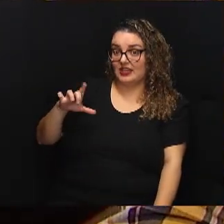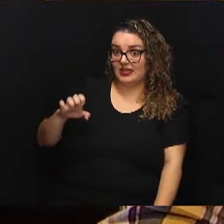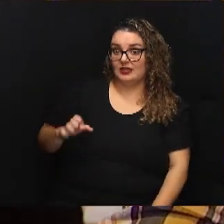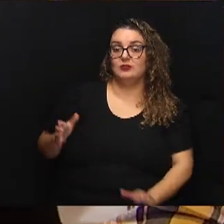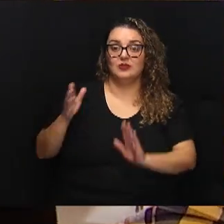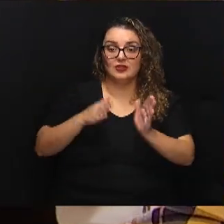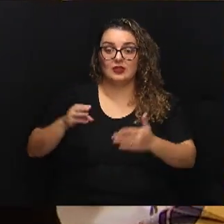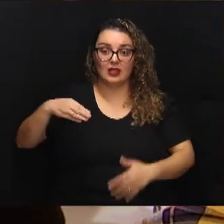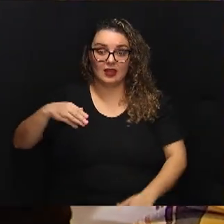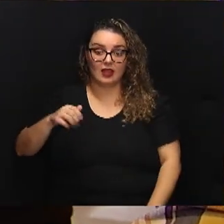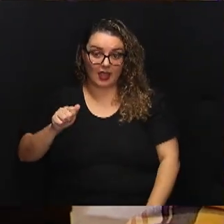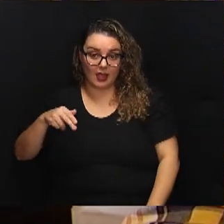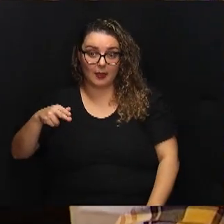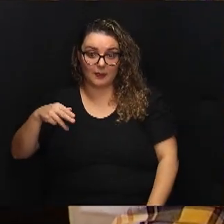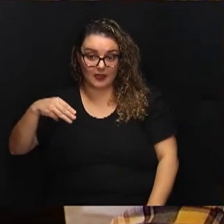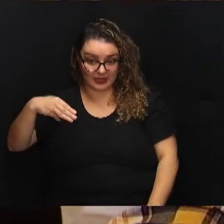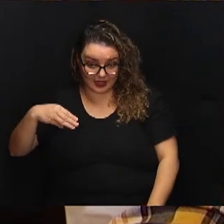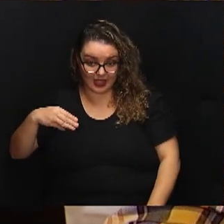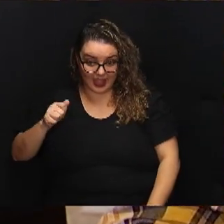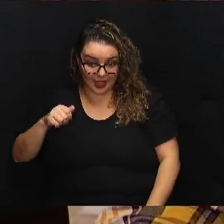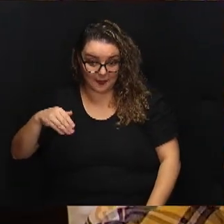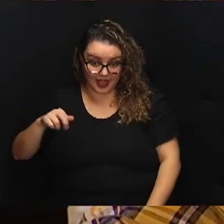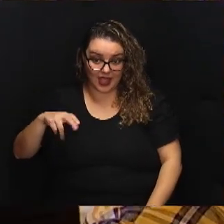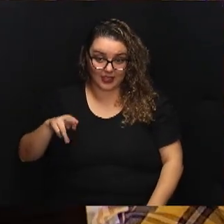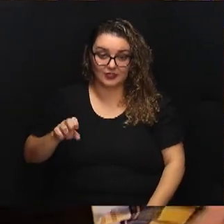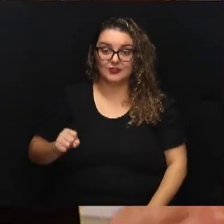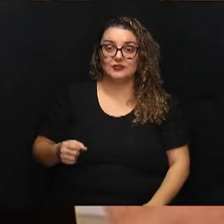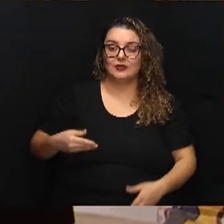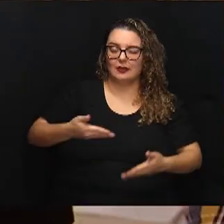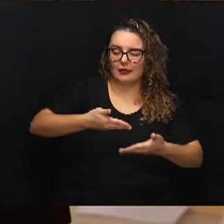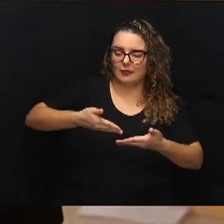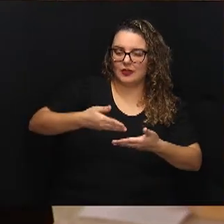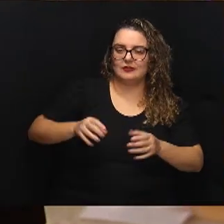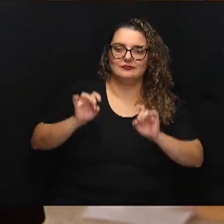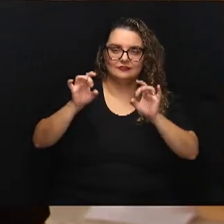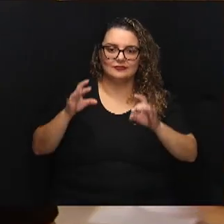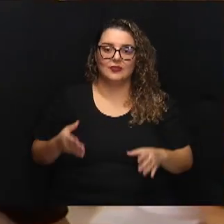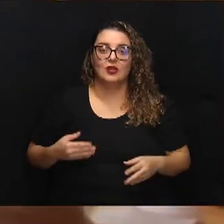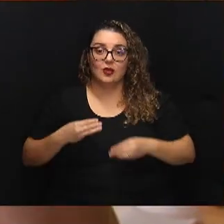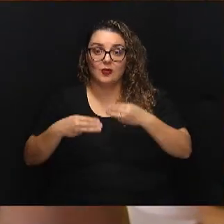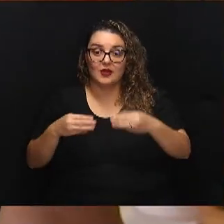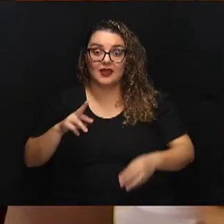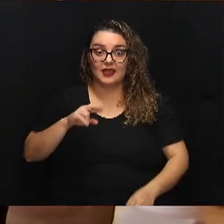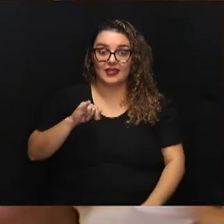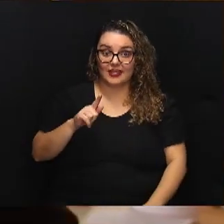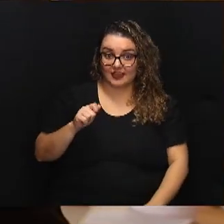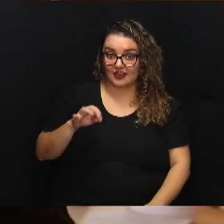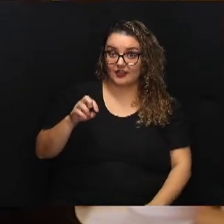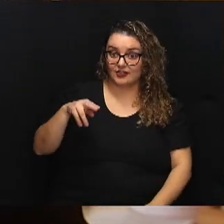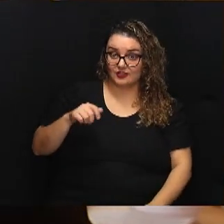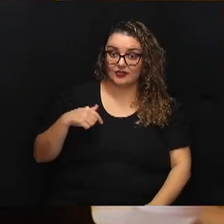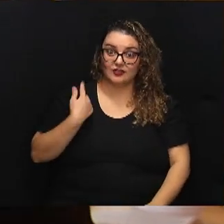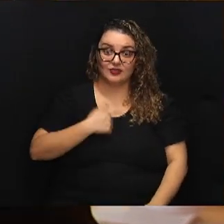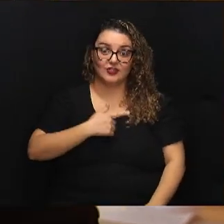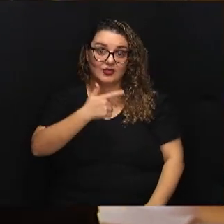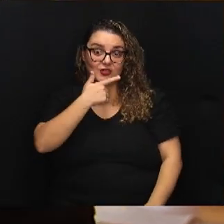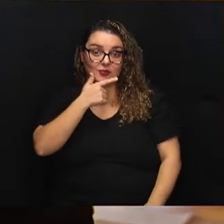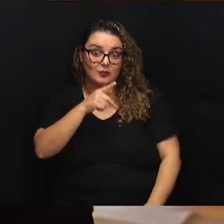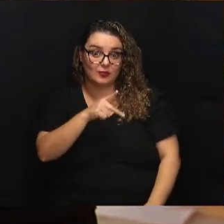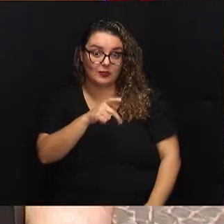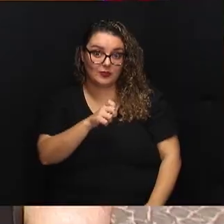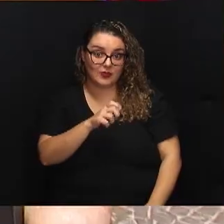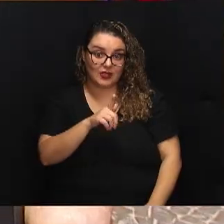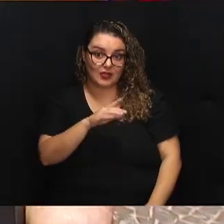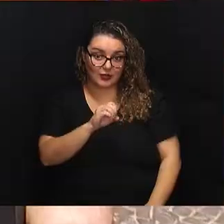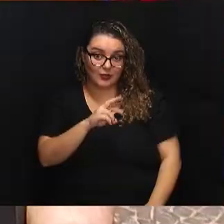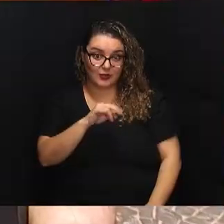Amaros. Aí nós preparamos um molhinho também bem especial para vocês, uma massa de rigatone e o nosso queijo pecorino, que é de